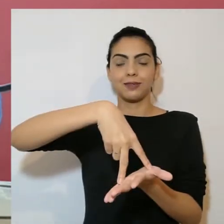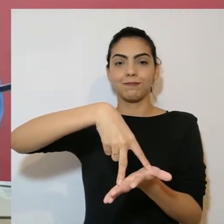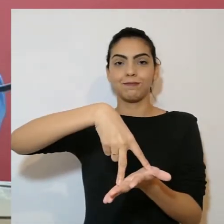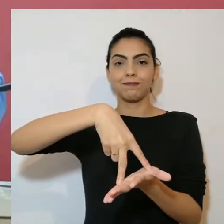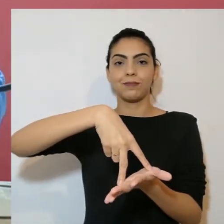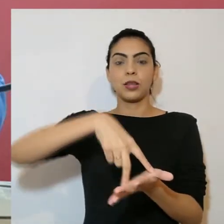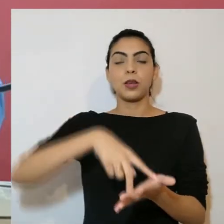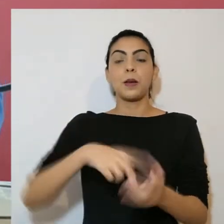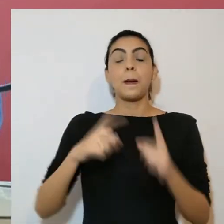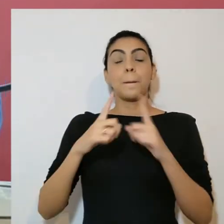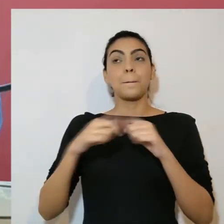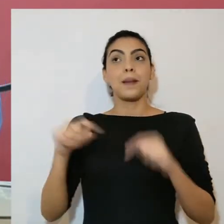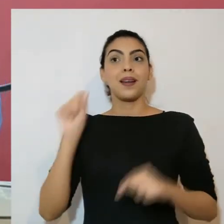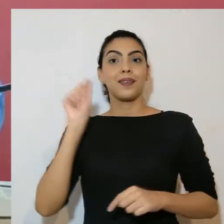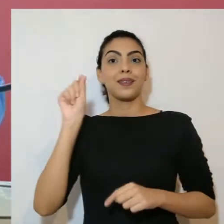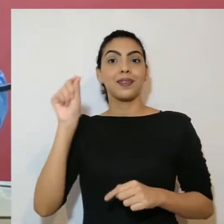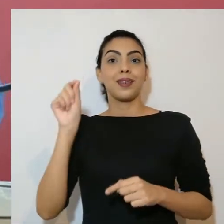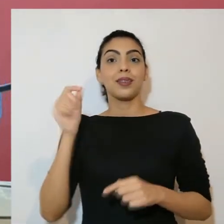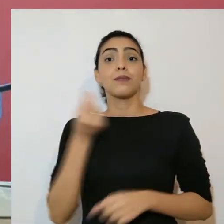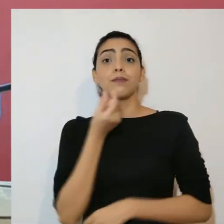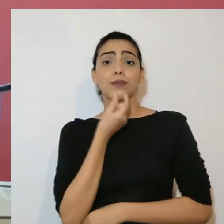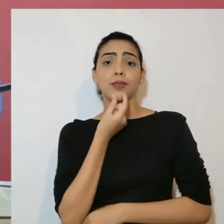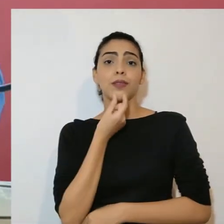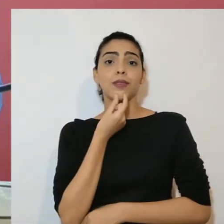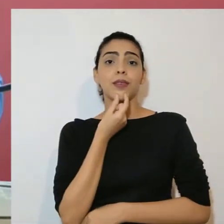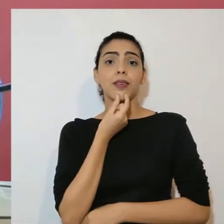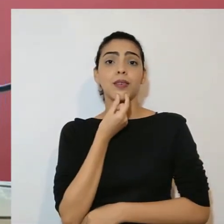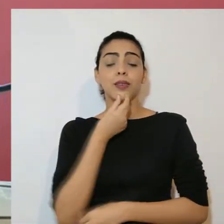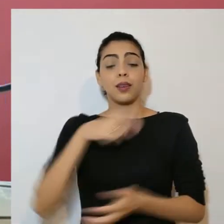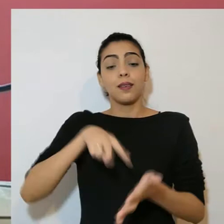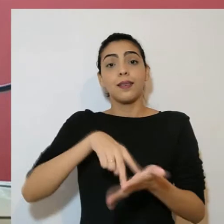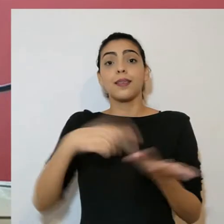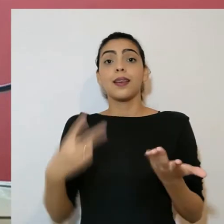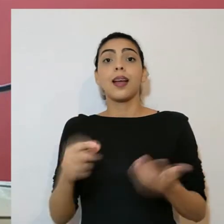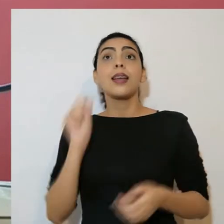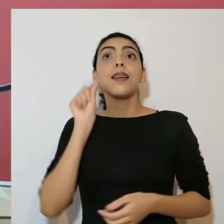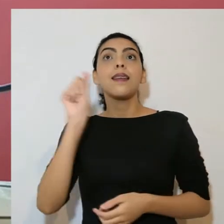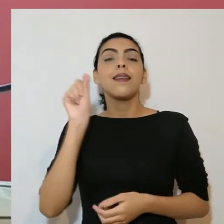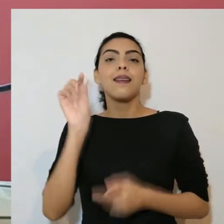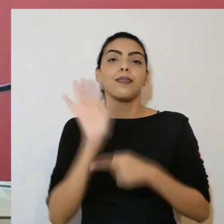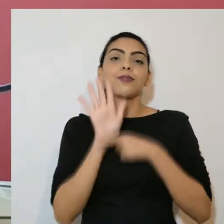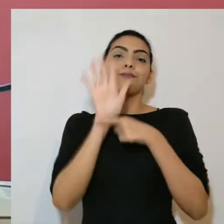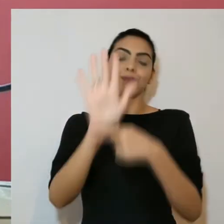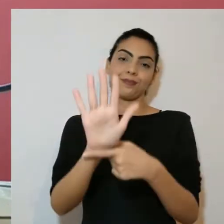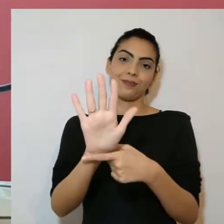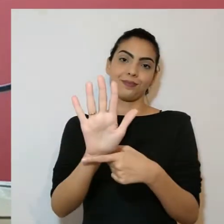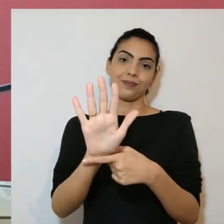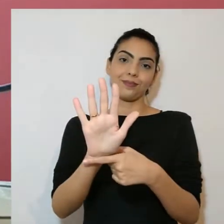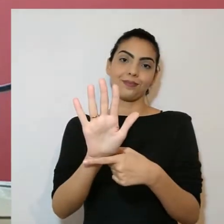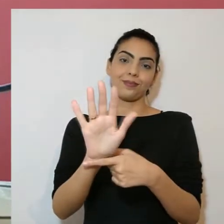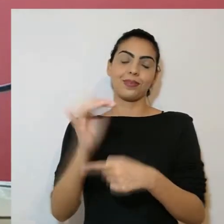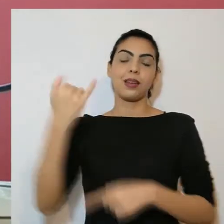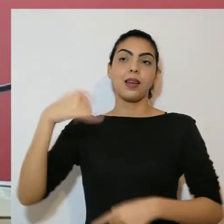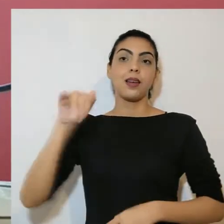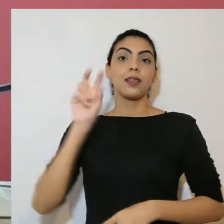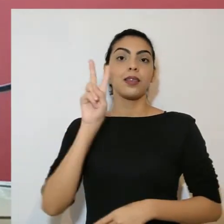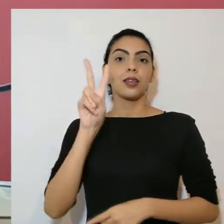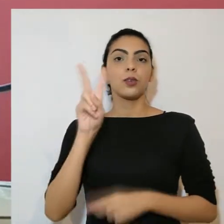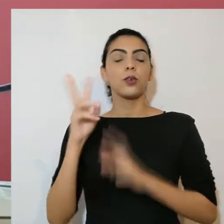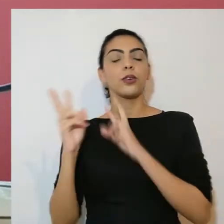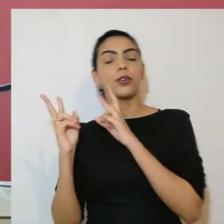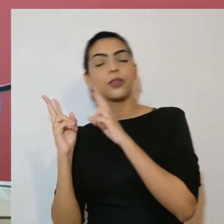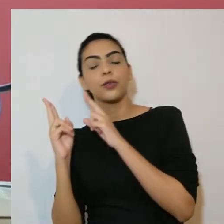ai do que estiver só, pois caindo, não haverá outro que o levante. Também se dois